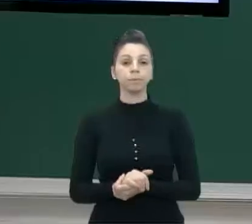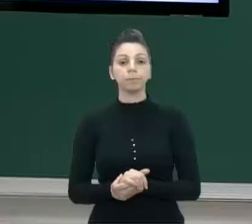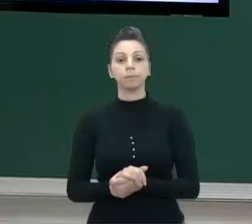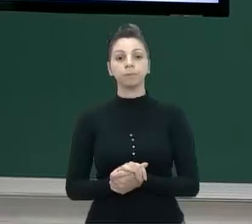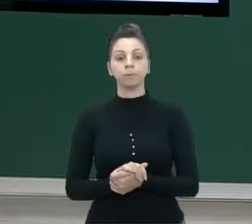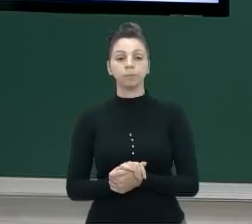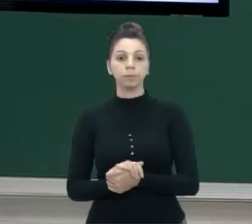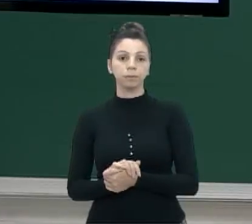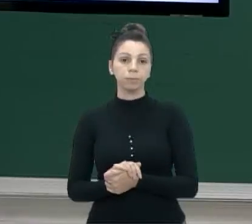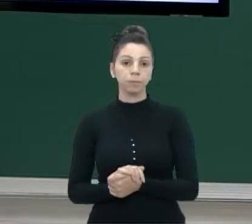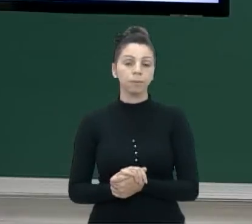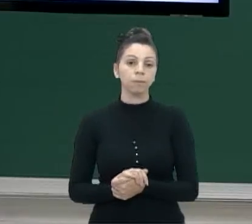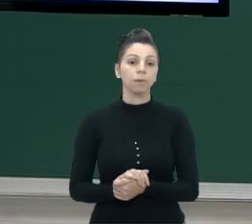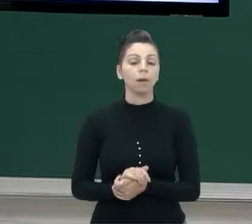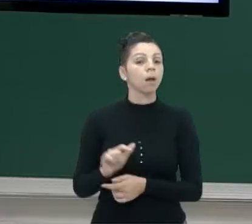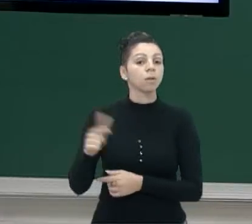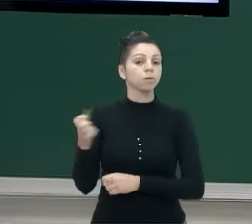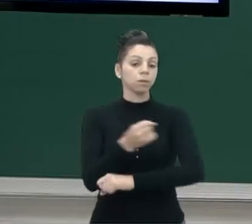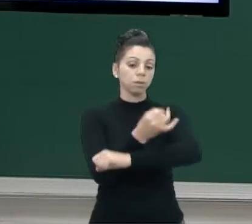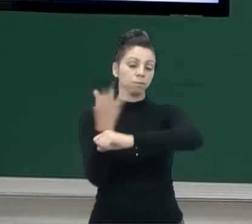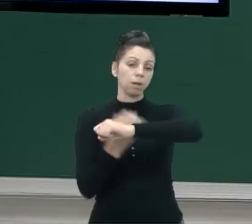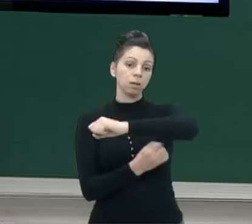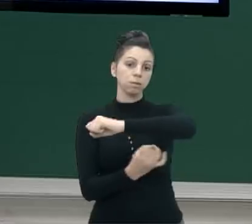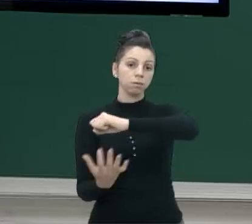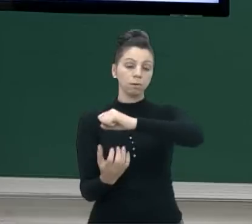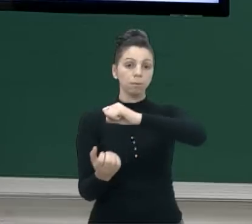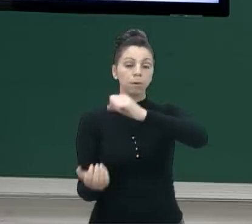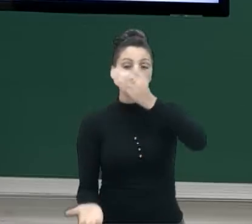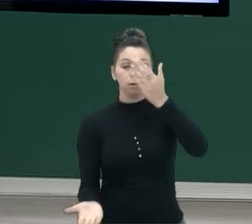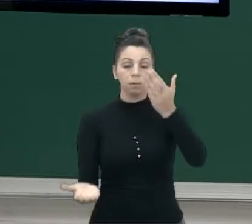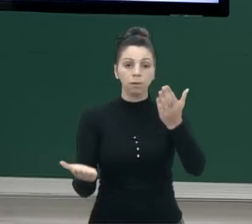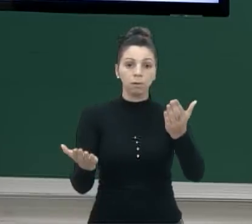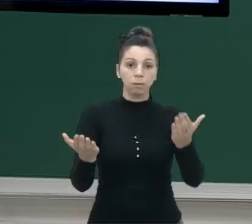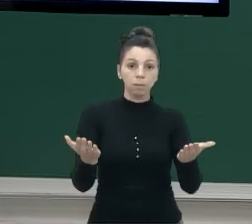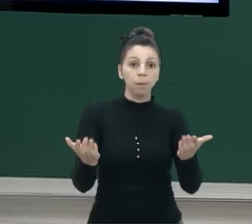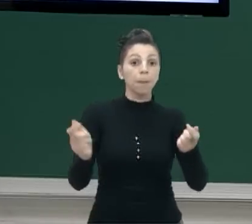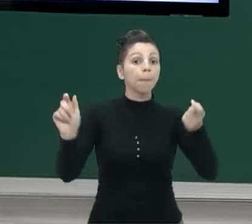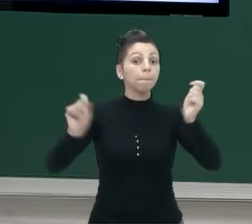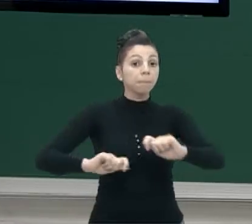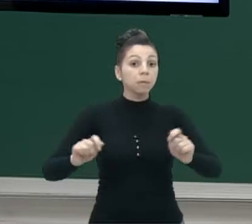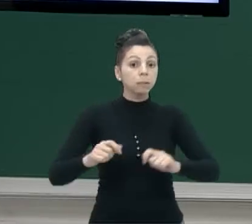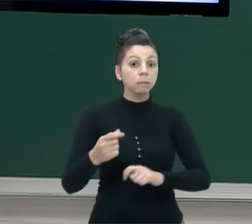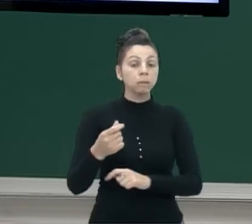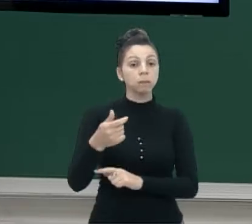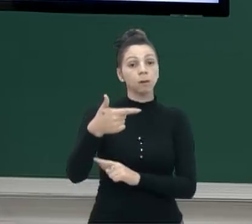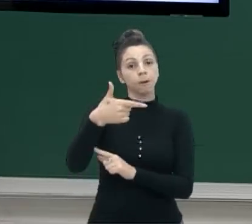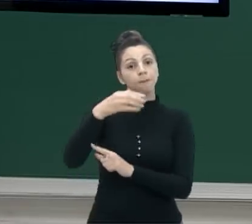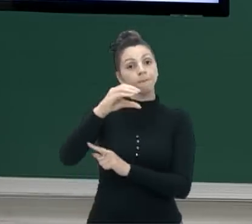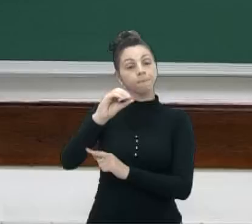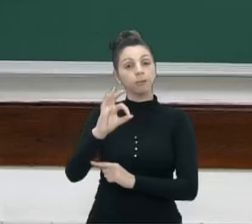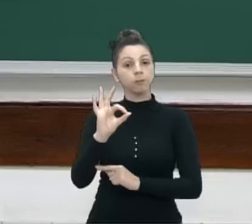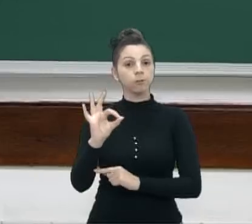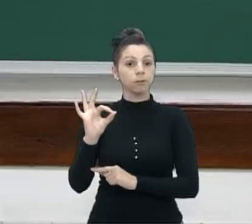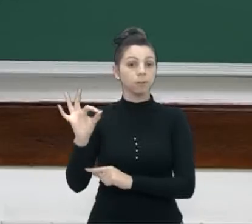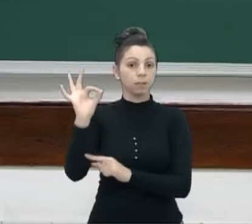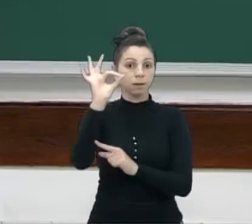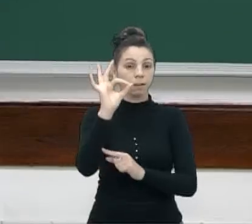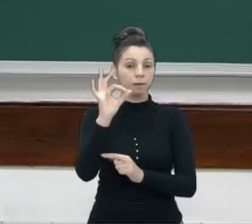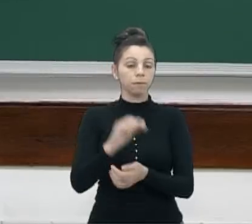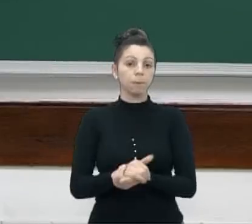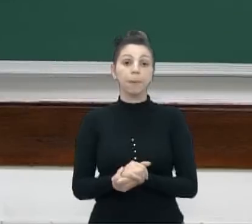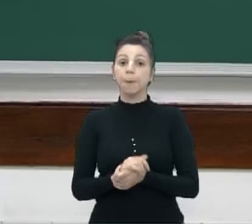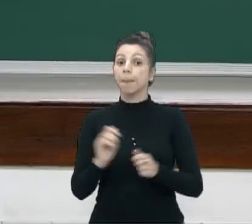serem equivalentes, a divisão também tem que dar 20 centavos, não é? Porque tem que representar